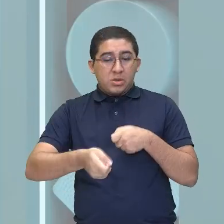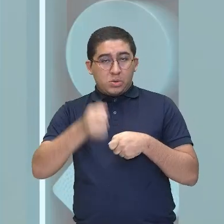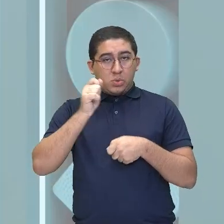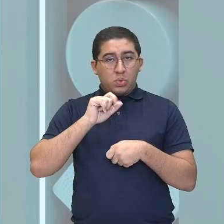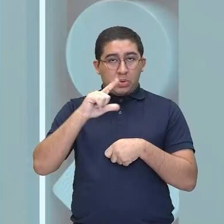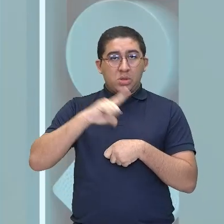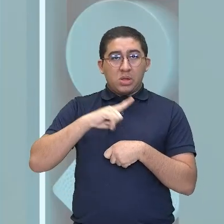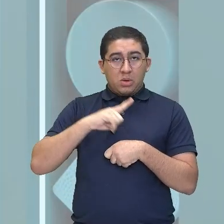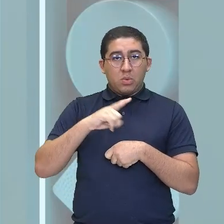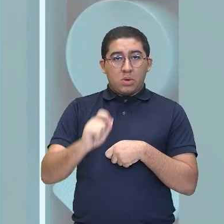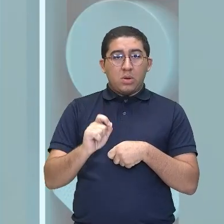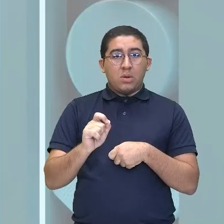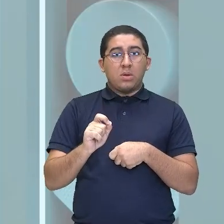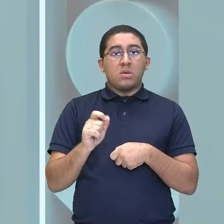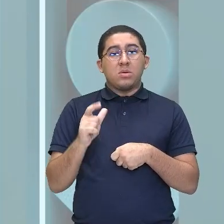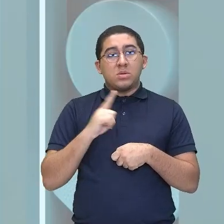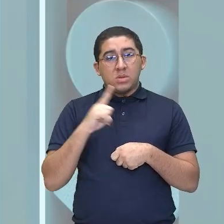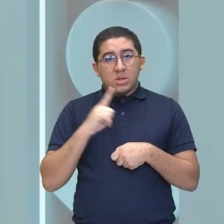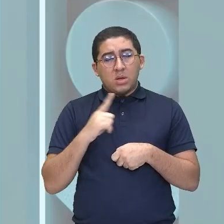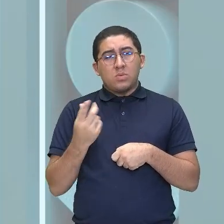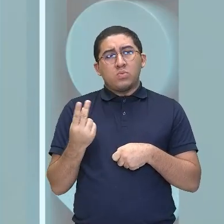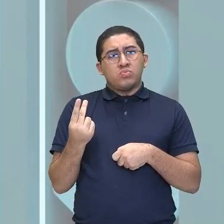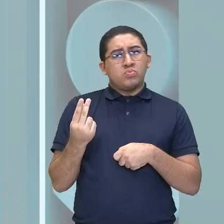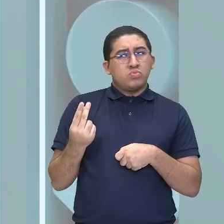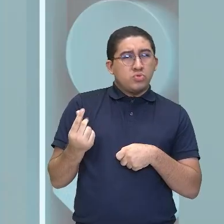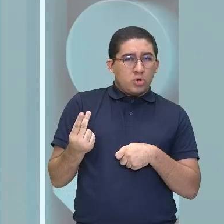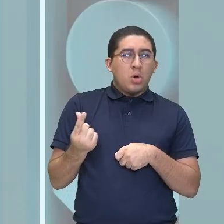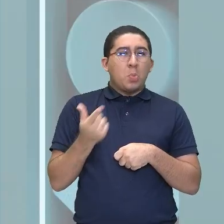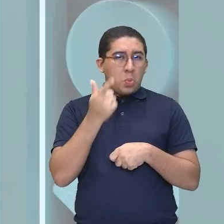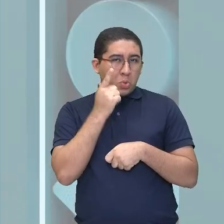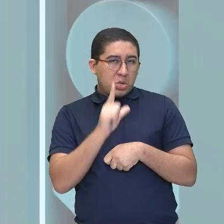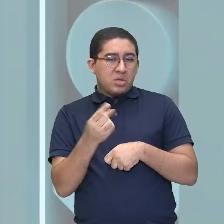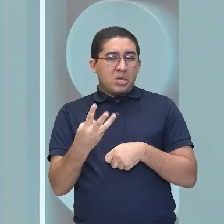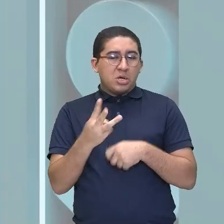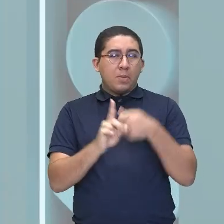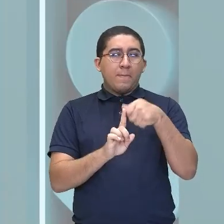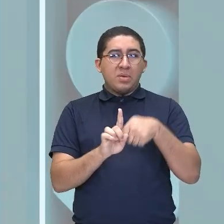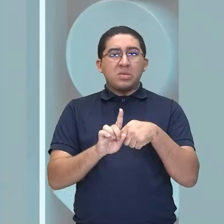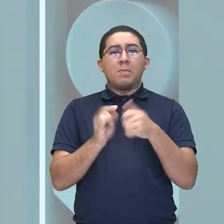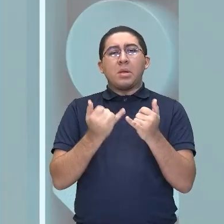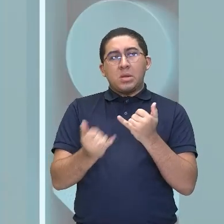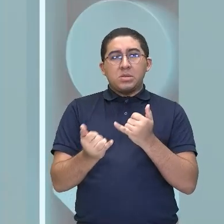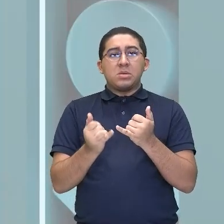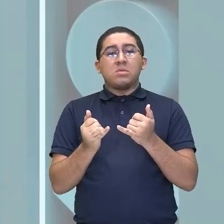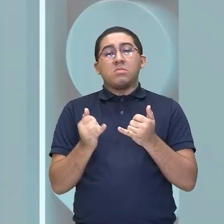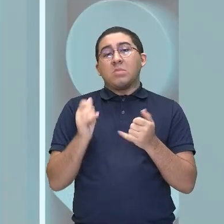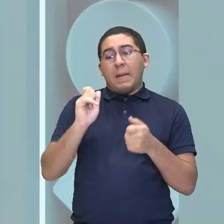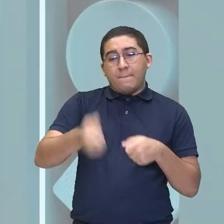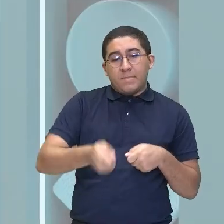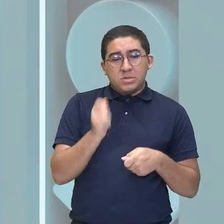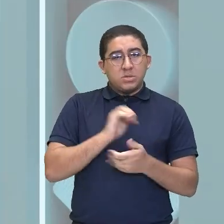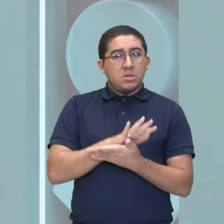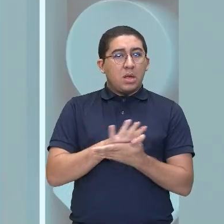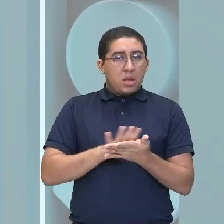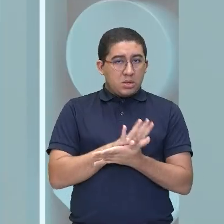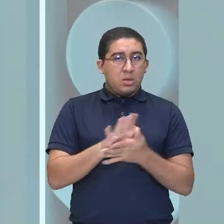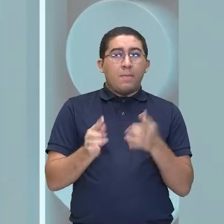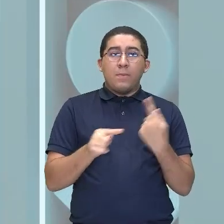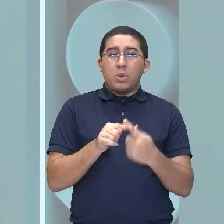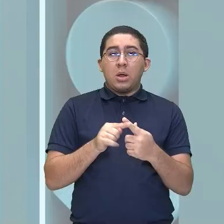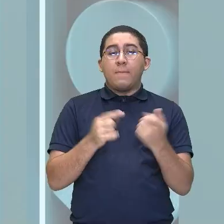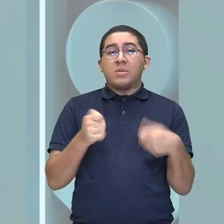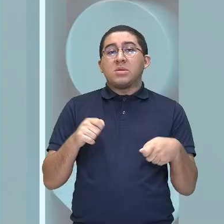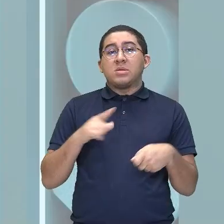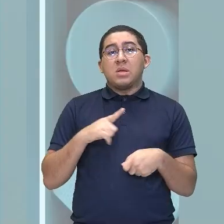recebem o benefício, né, durante 3 meses, se eu não me engano, e aí eles ficam sem pescar esse período, justamente para dar tempo